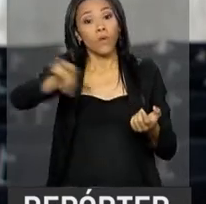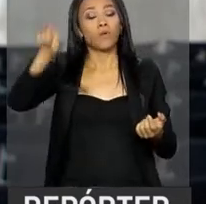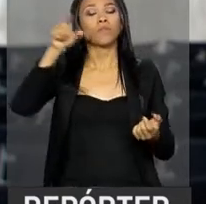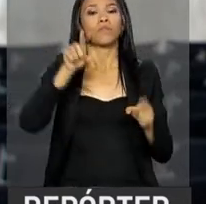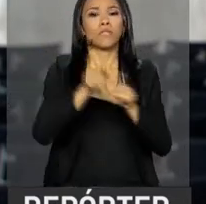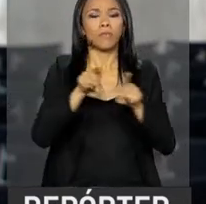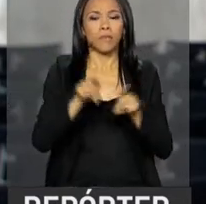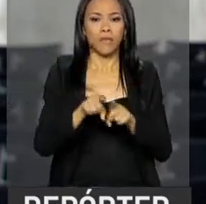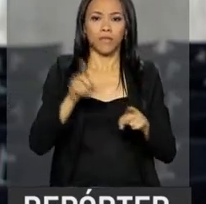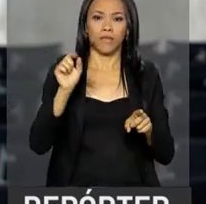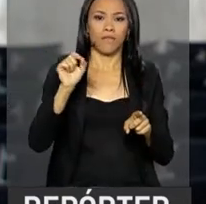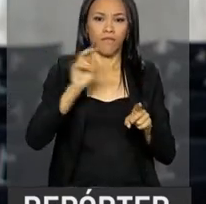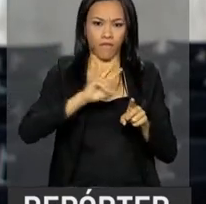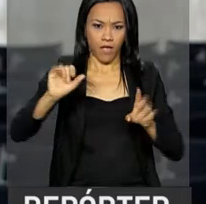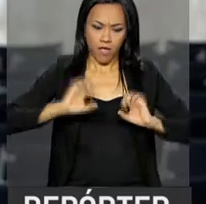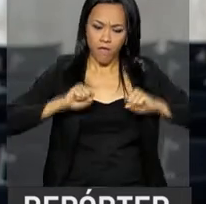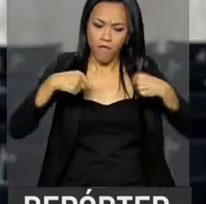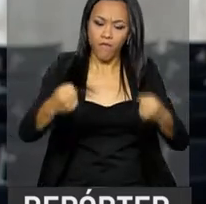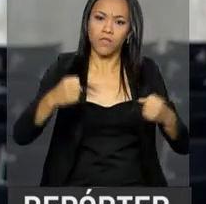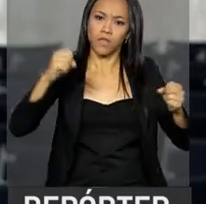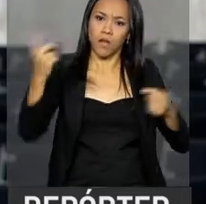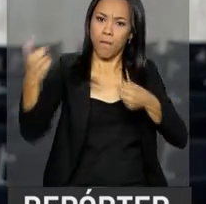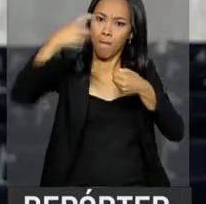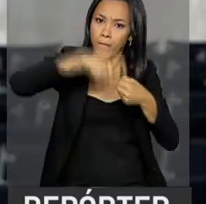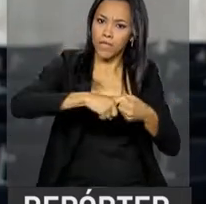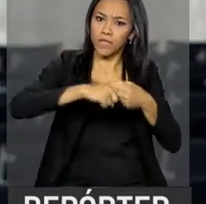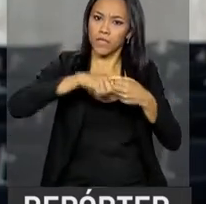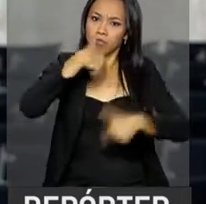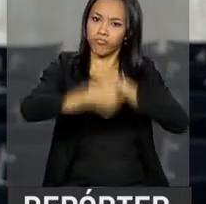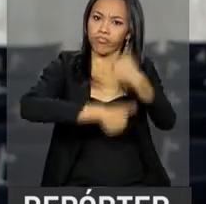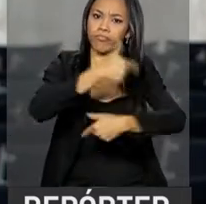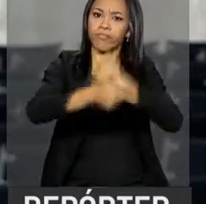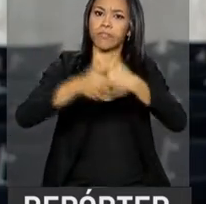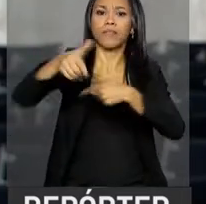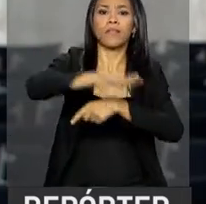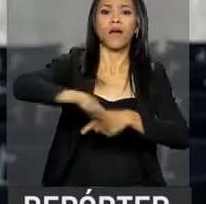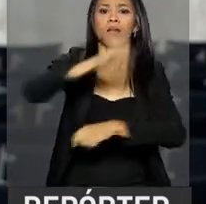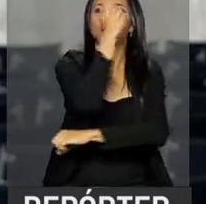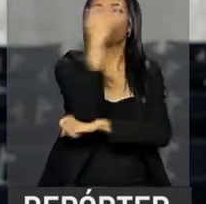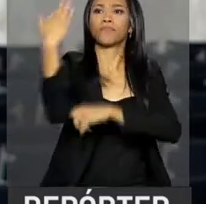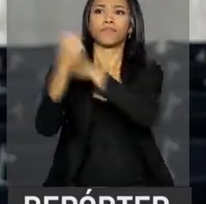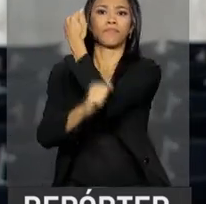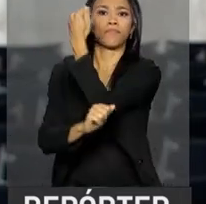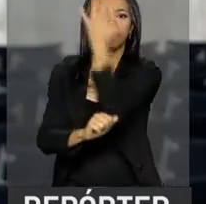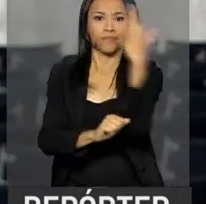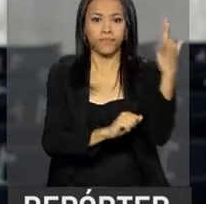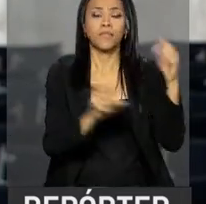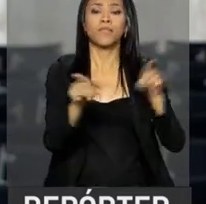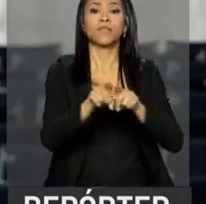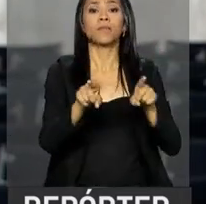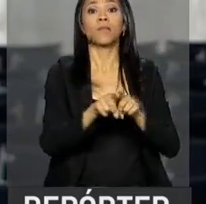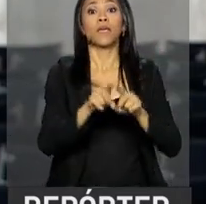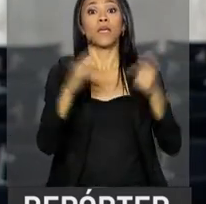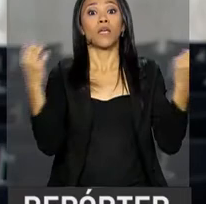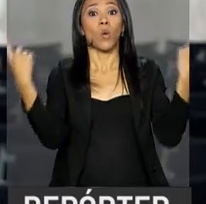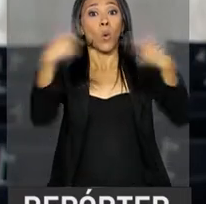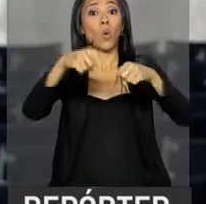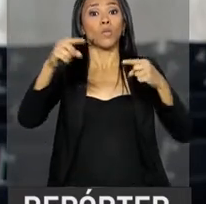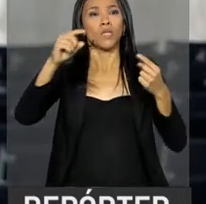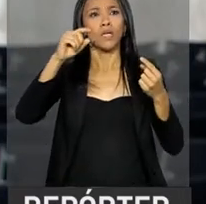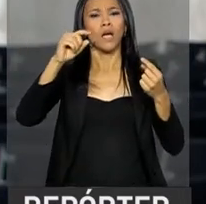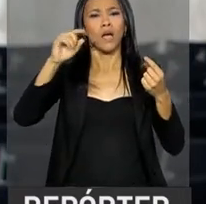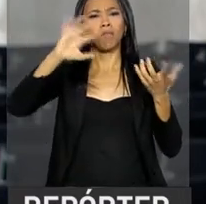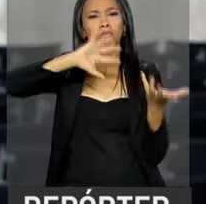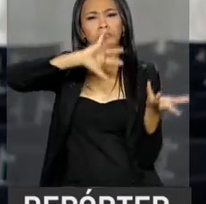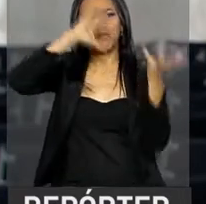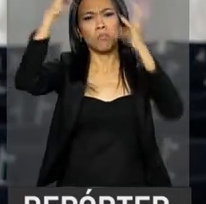reforçar a parceria entre os dois países na área do meio ambiente e no combate à mudança do clima a gente lembra